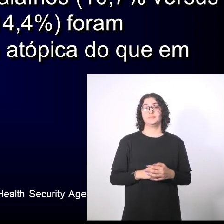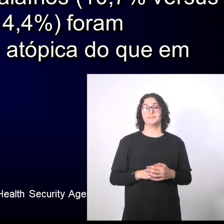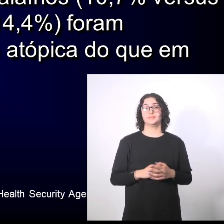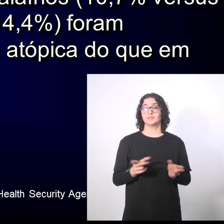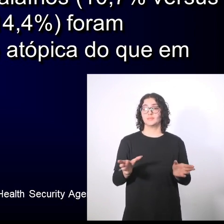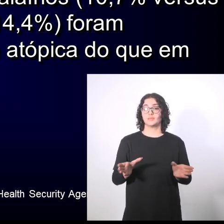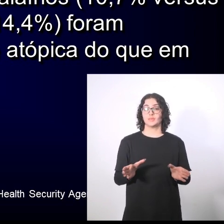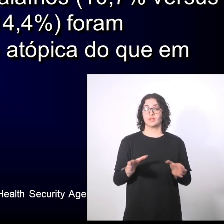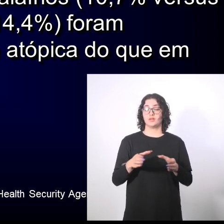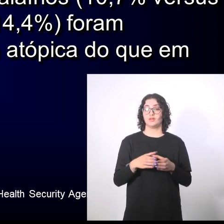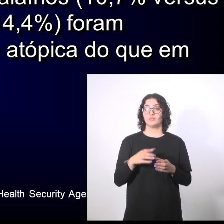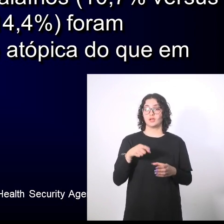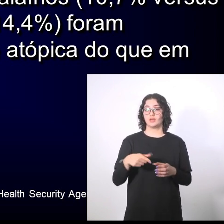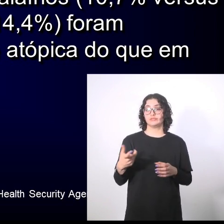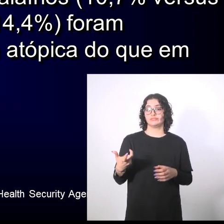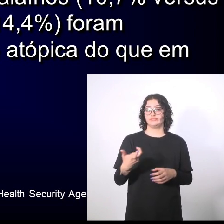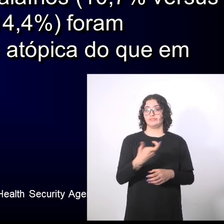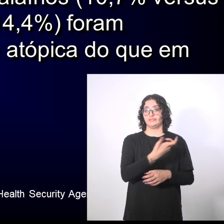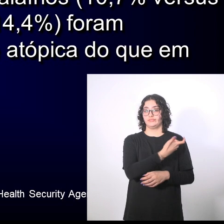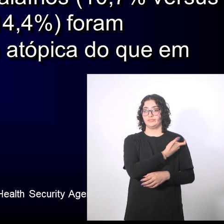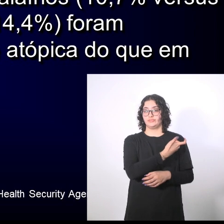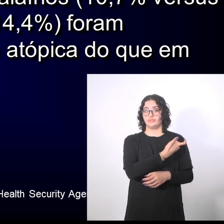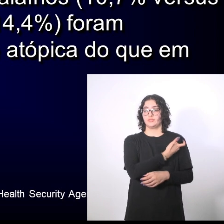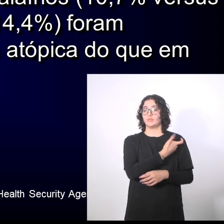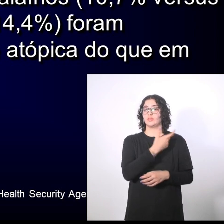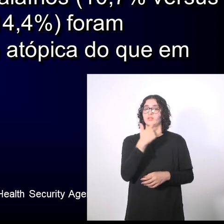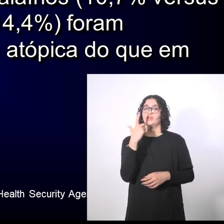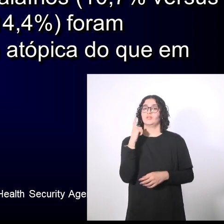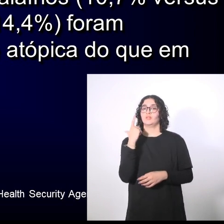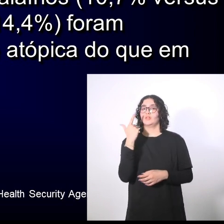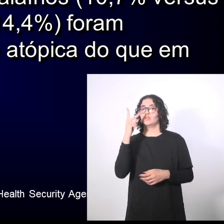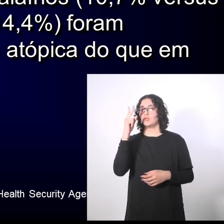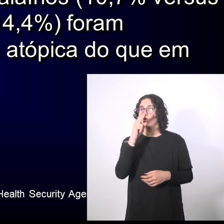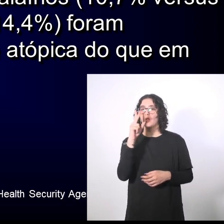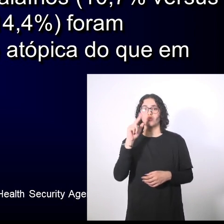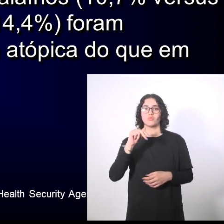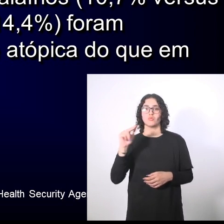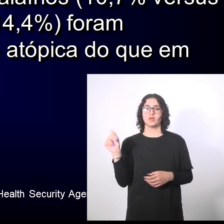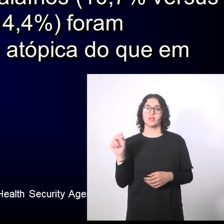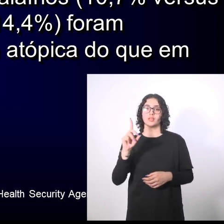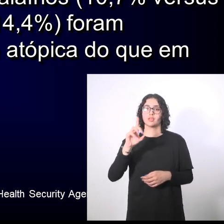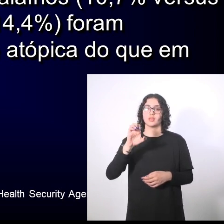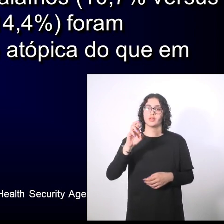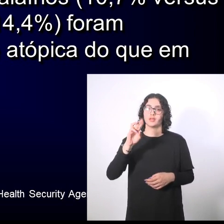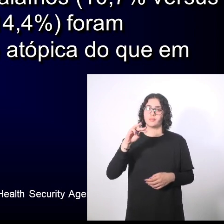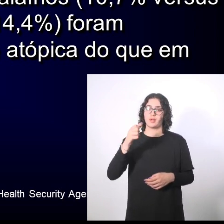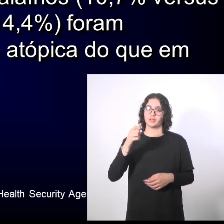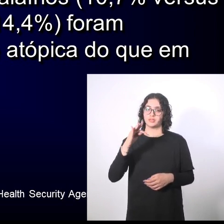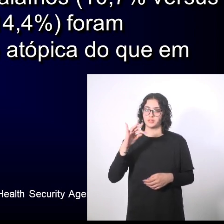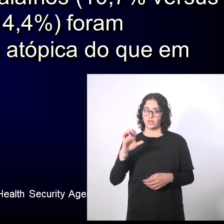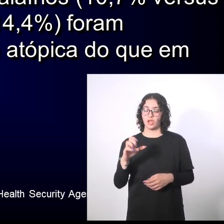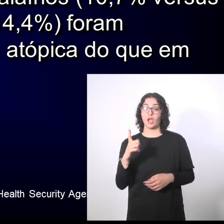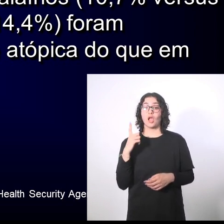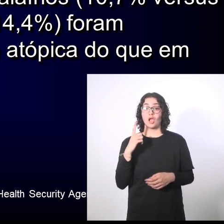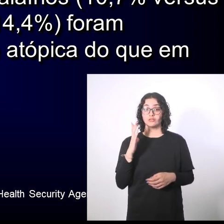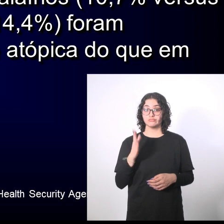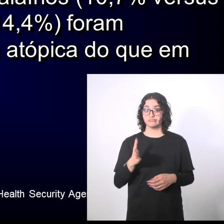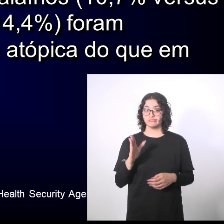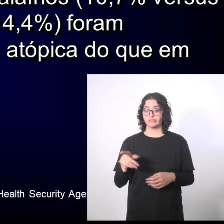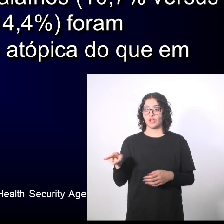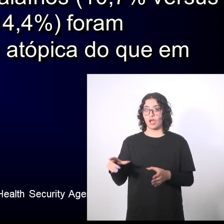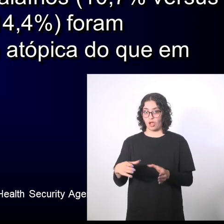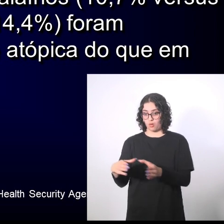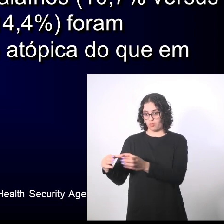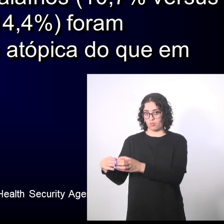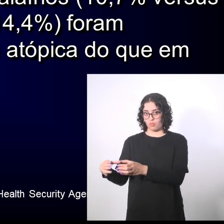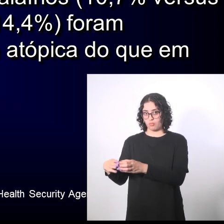no grupo que foi vacinado, que não tinha história de dermatite, versus o grupo que foi vacinado, que tinha histórico de